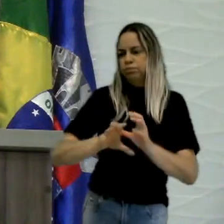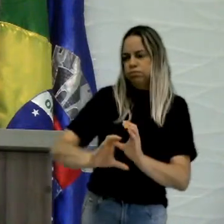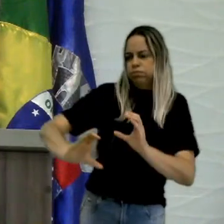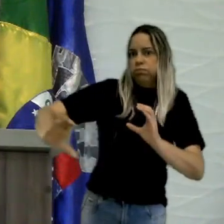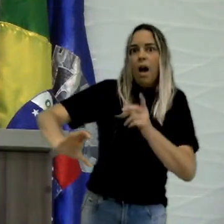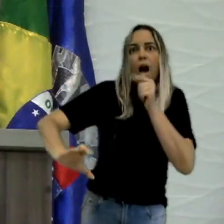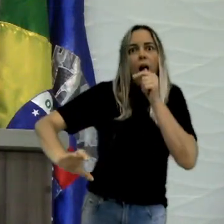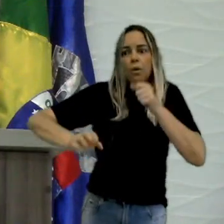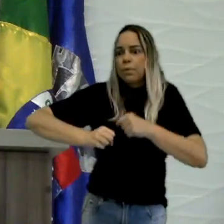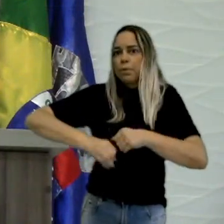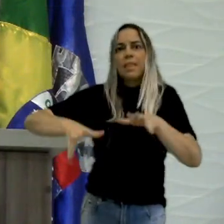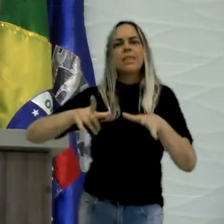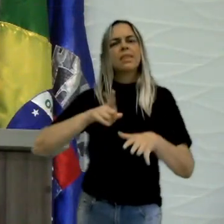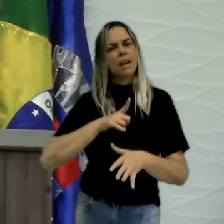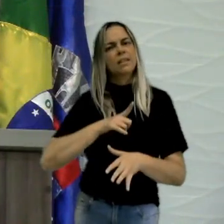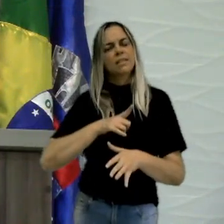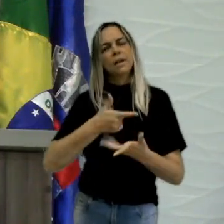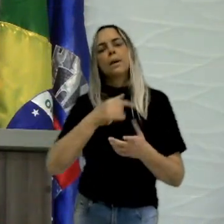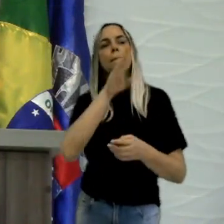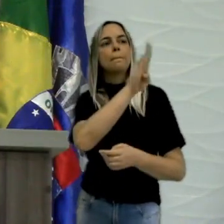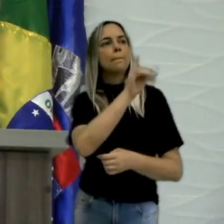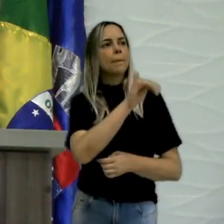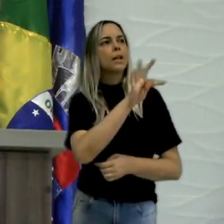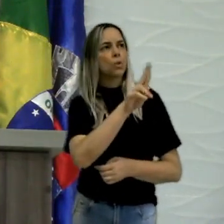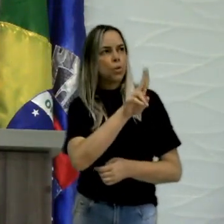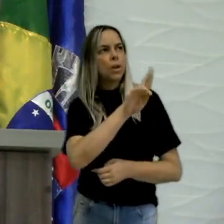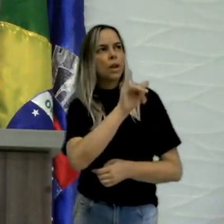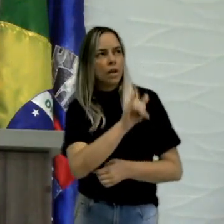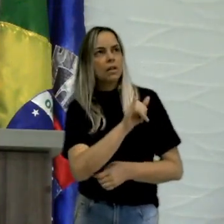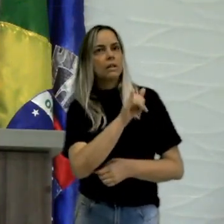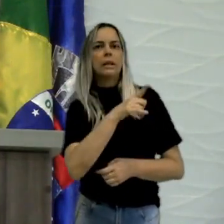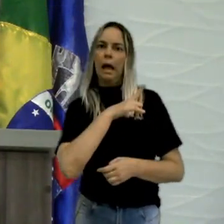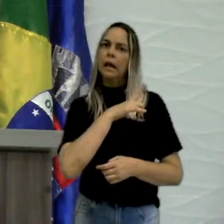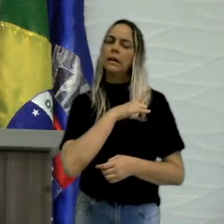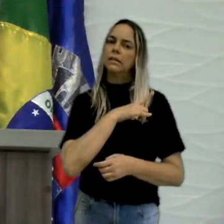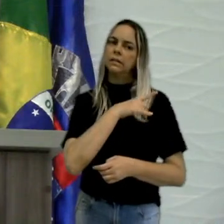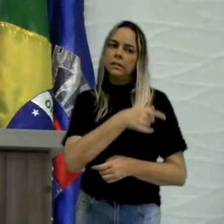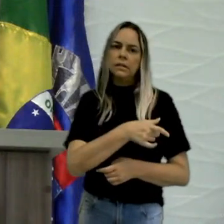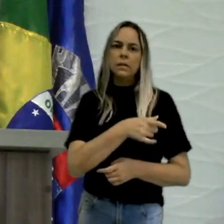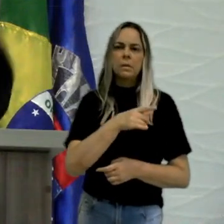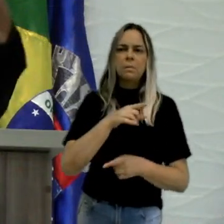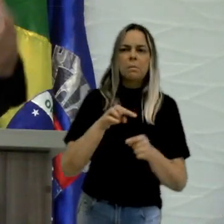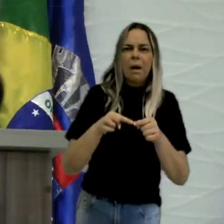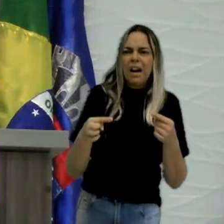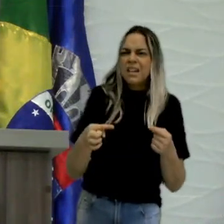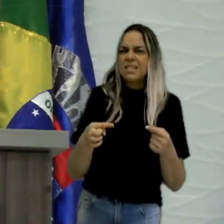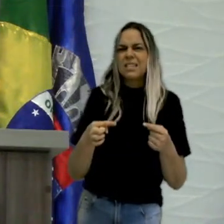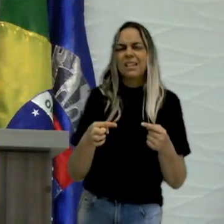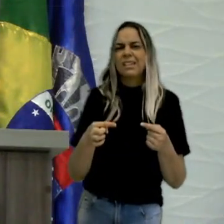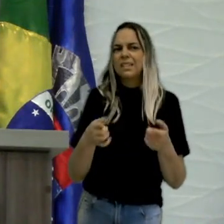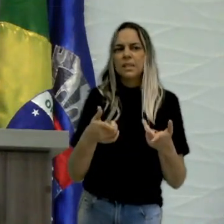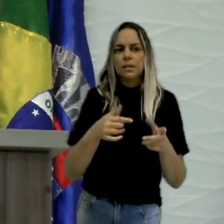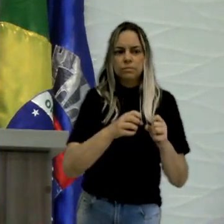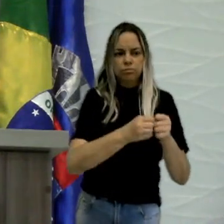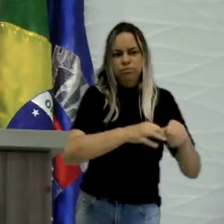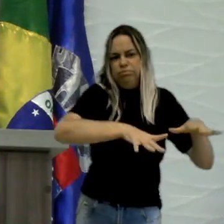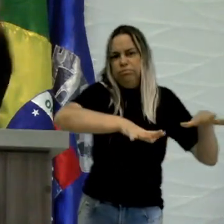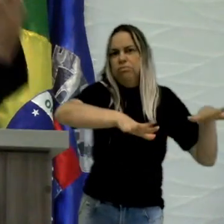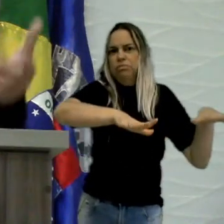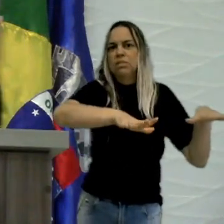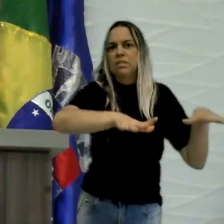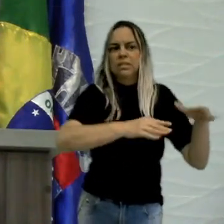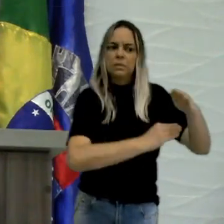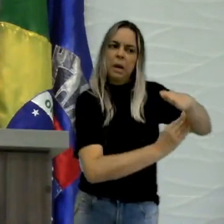água sobrando lá no Bituri. Qualquer chuvinha que dá é água lá sendo desperdiçada porque a barragem não comporta mais tanta água e